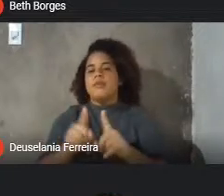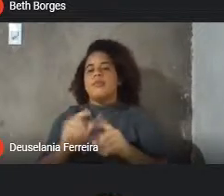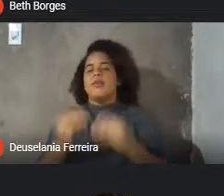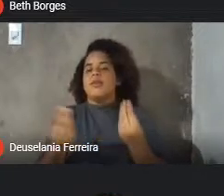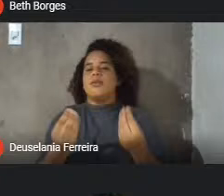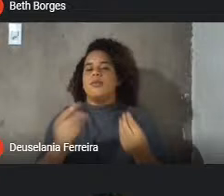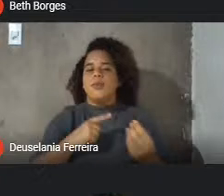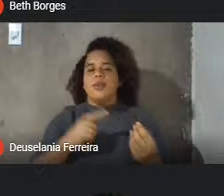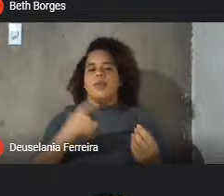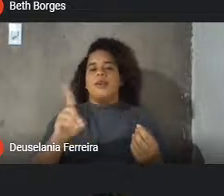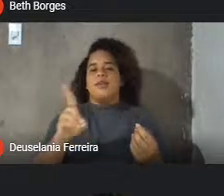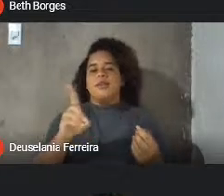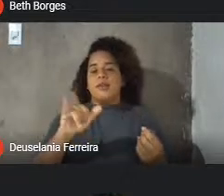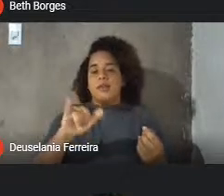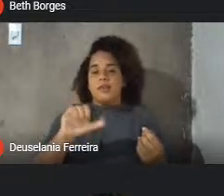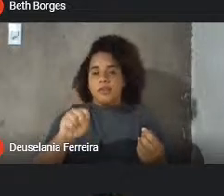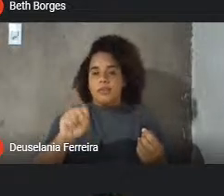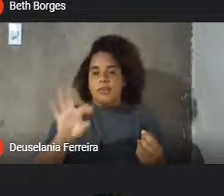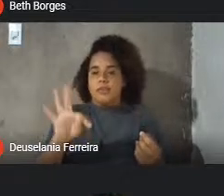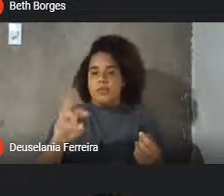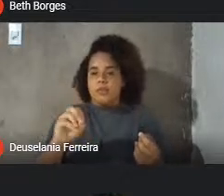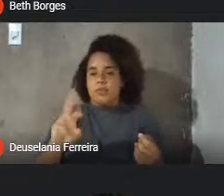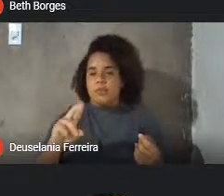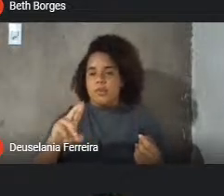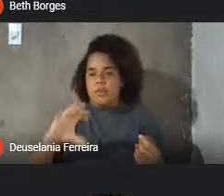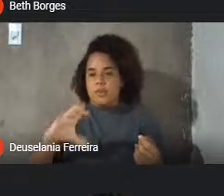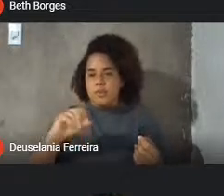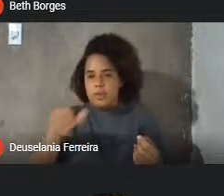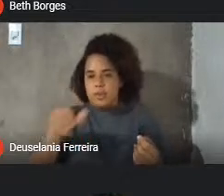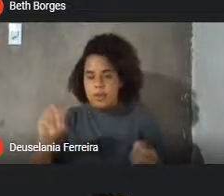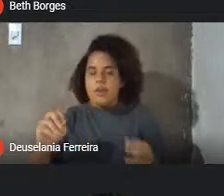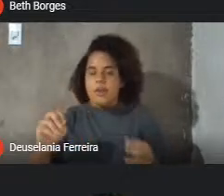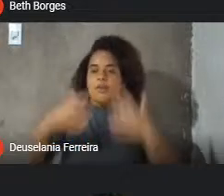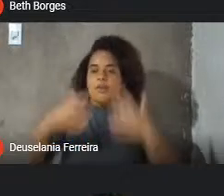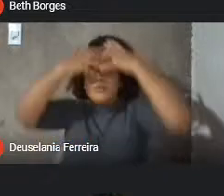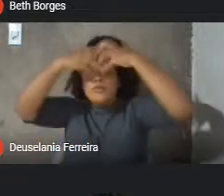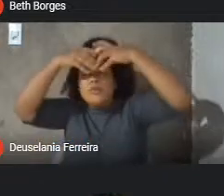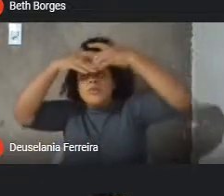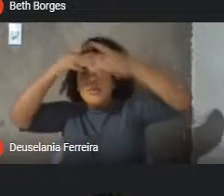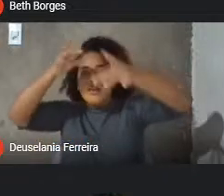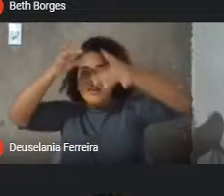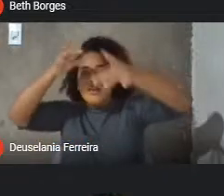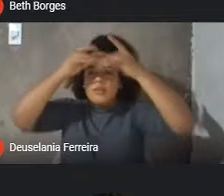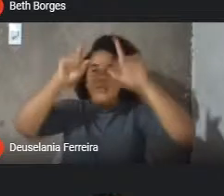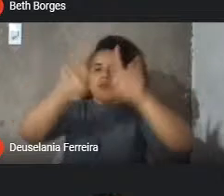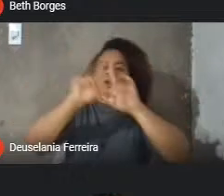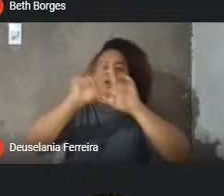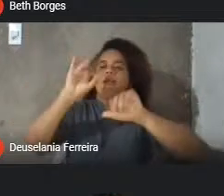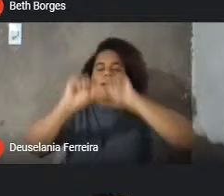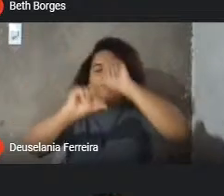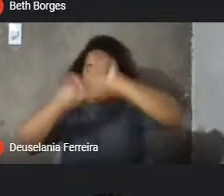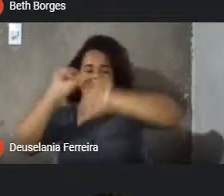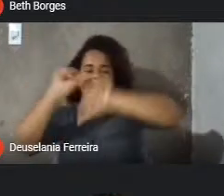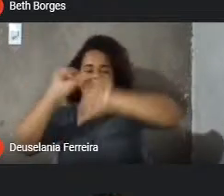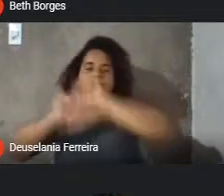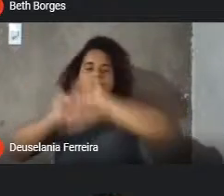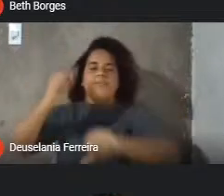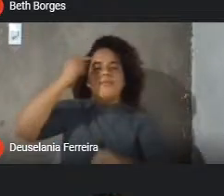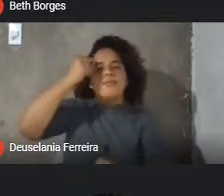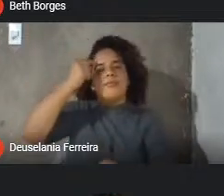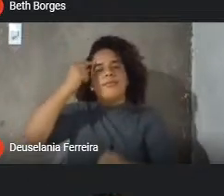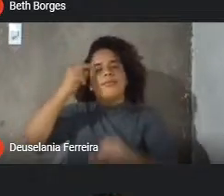terapia de esquemas tem a parte cognitiva, né, onde a gente vai ressignificando essas